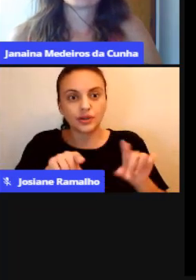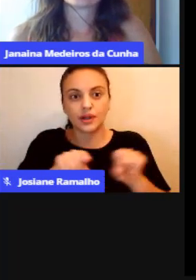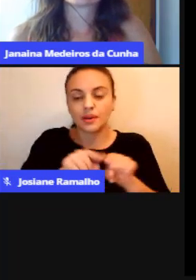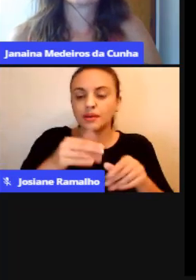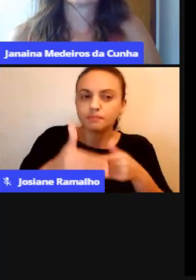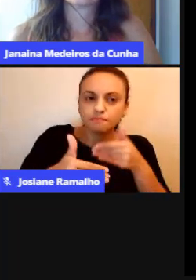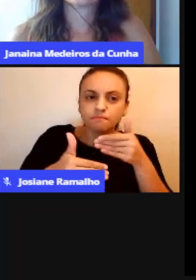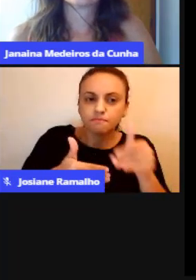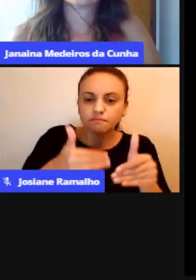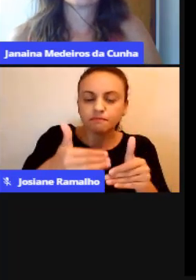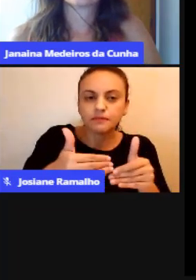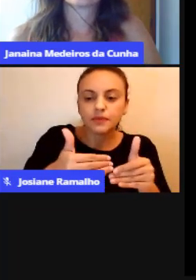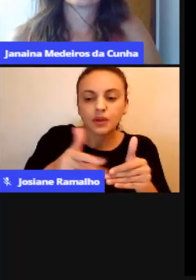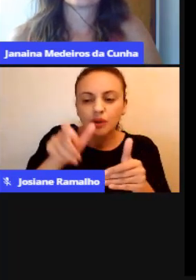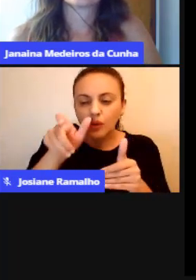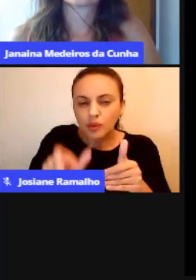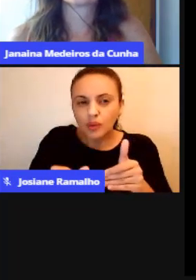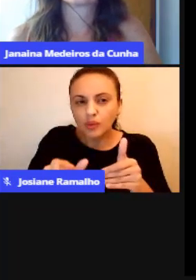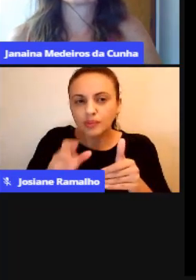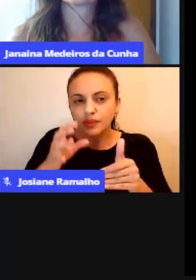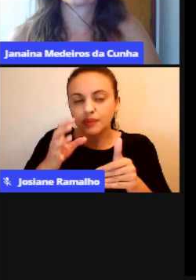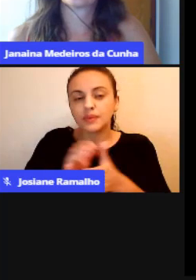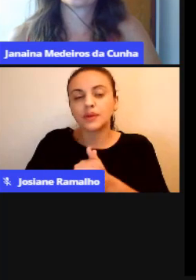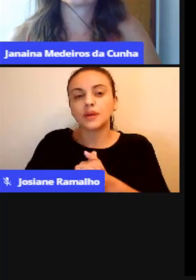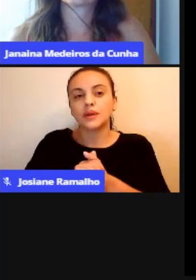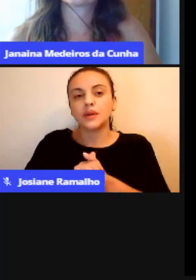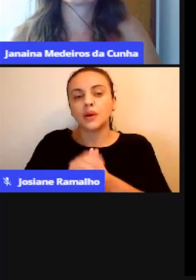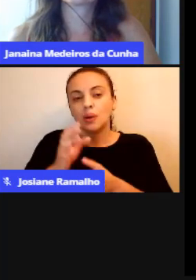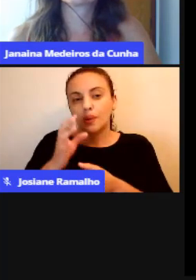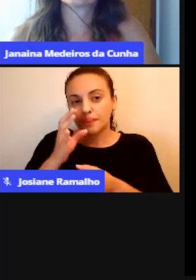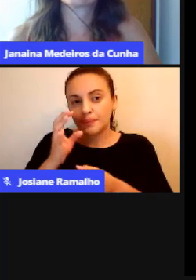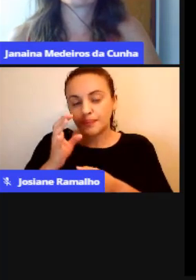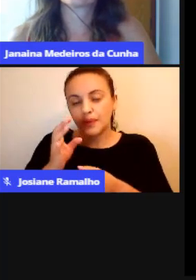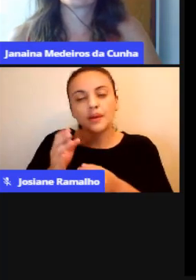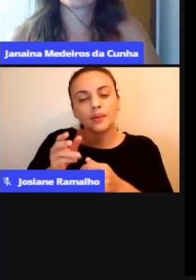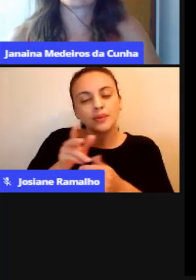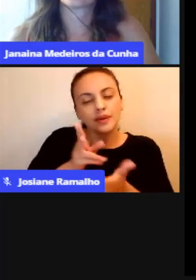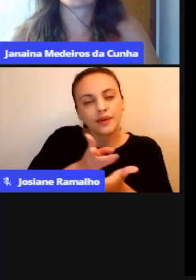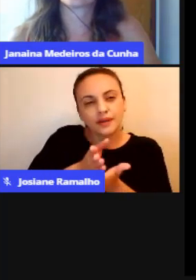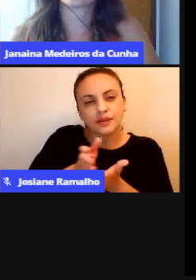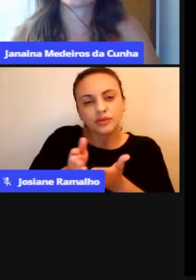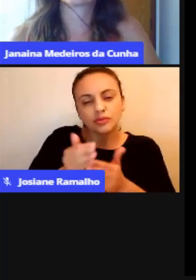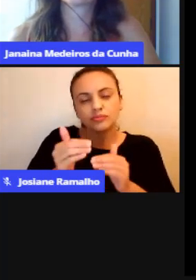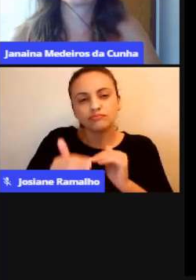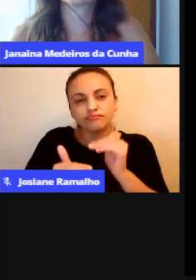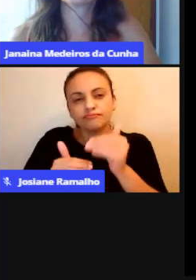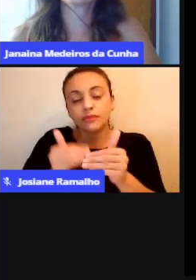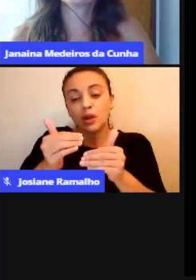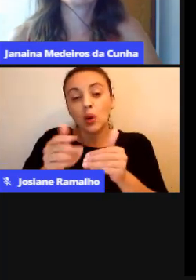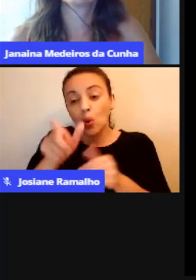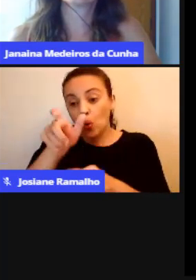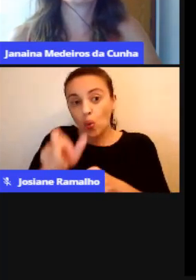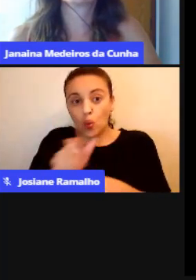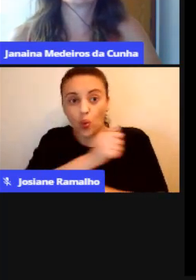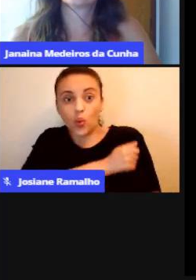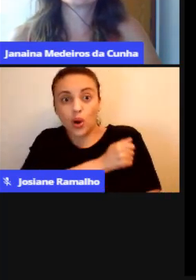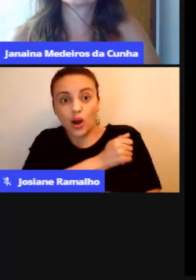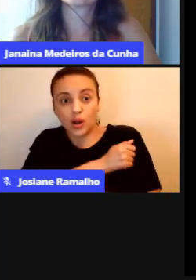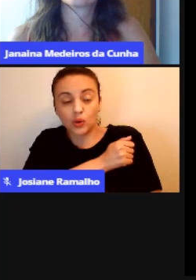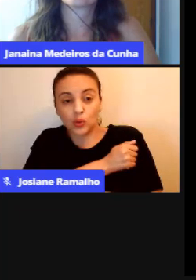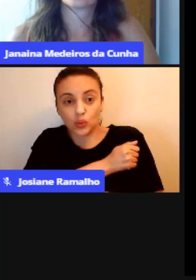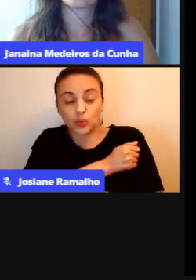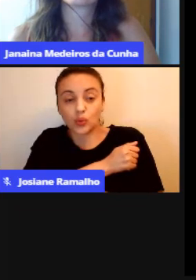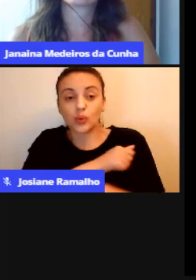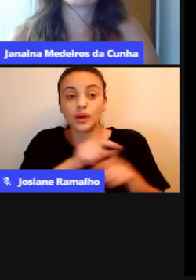a passo, do educador, na sua trajetória de construção, na qual o educando